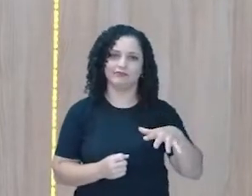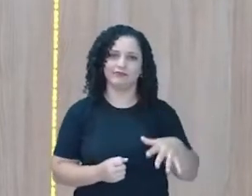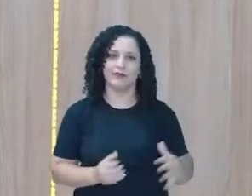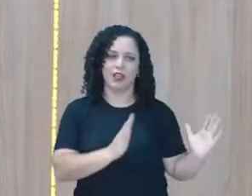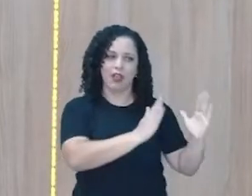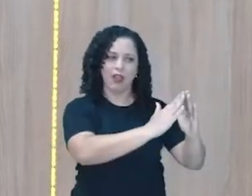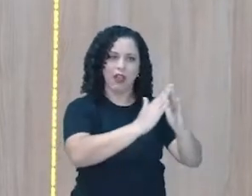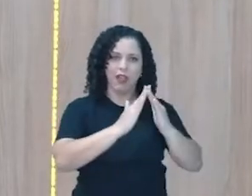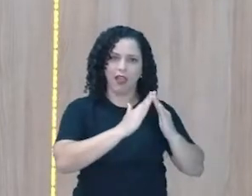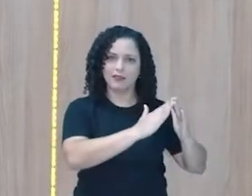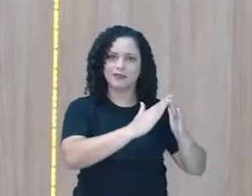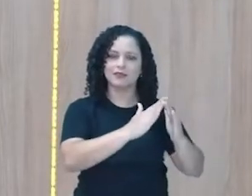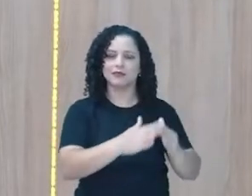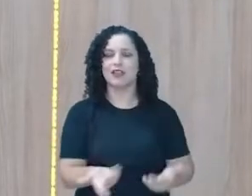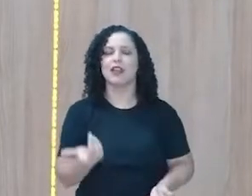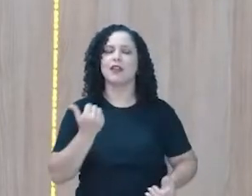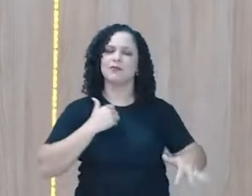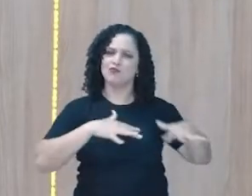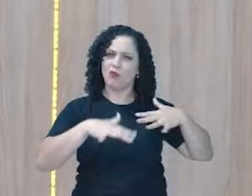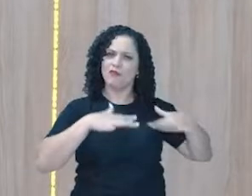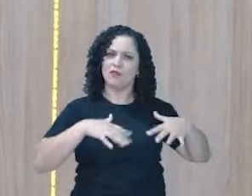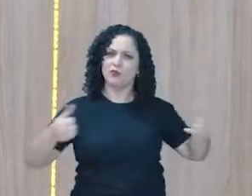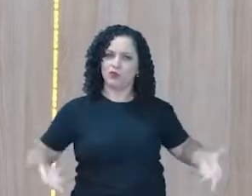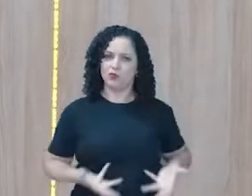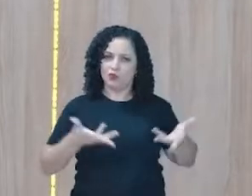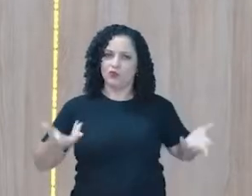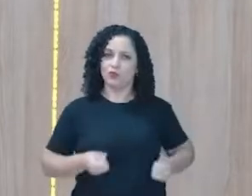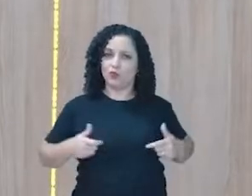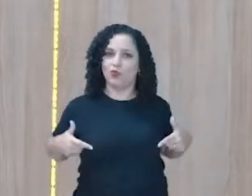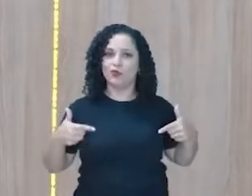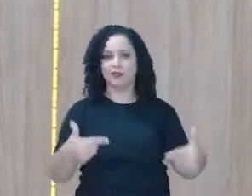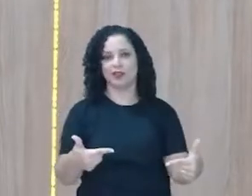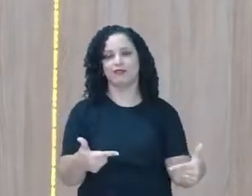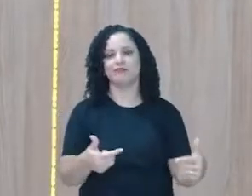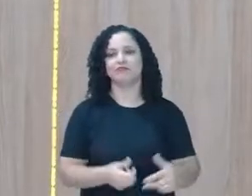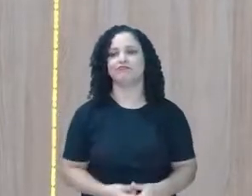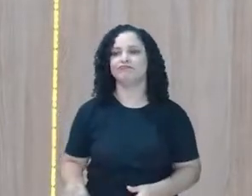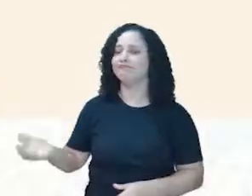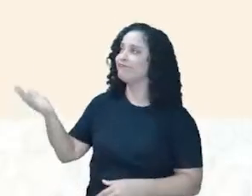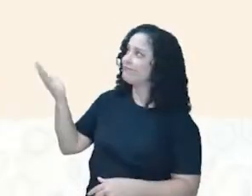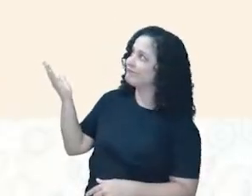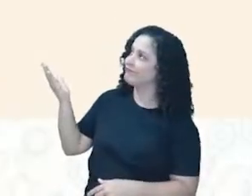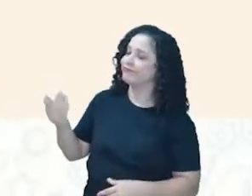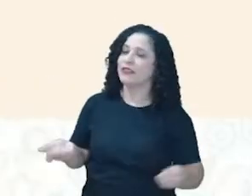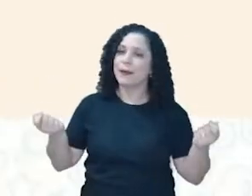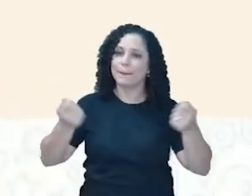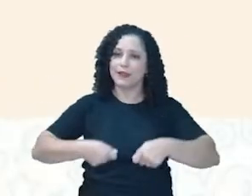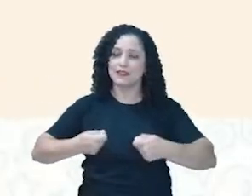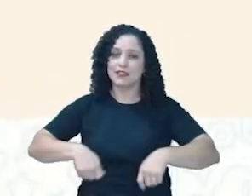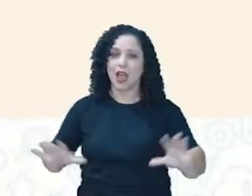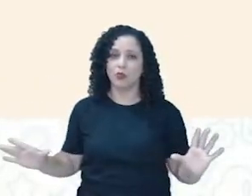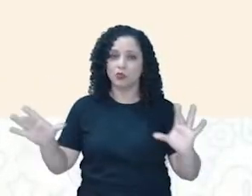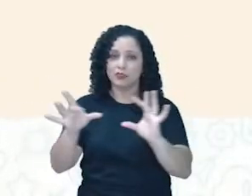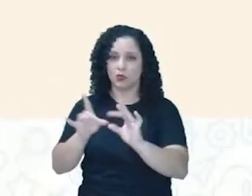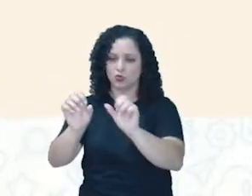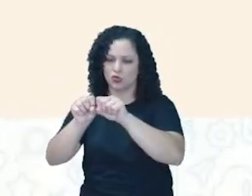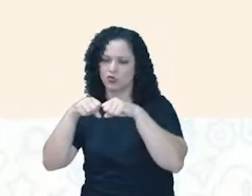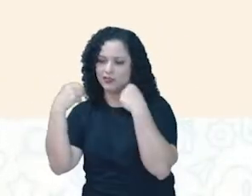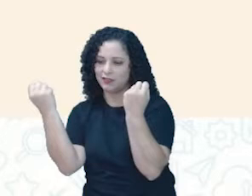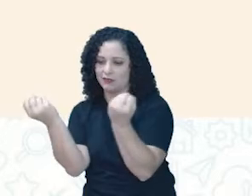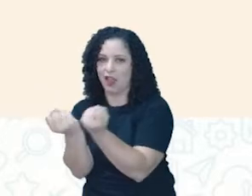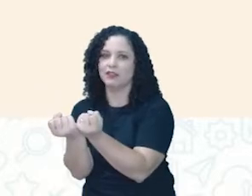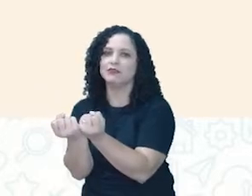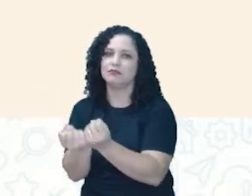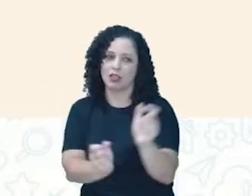gente se movimentar, né? E se engajar, certo? Então aí, ó, precisa da união da sociedade civil, né?